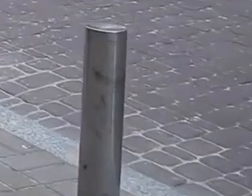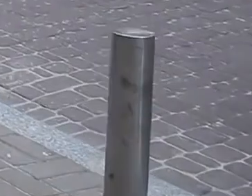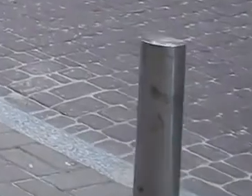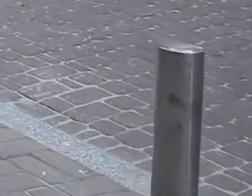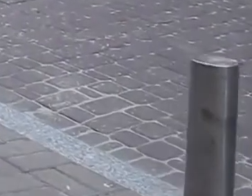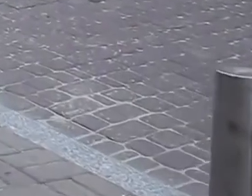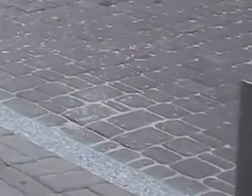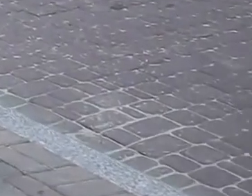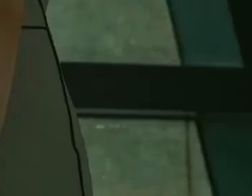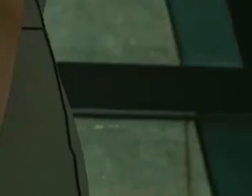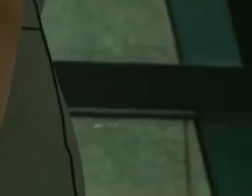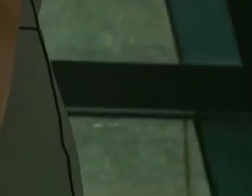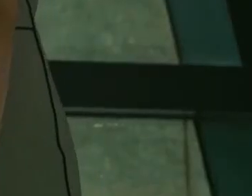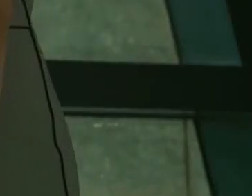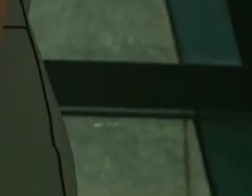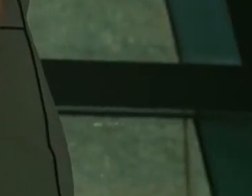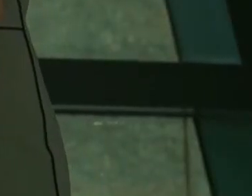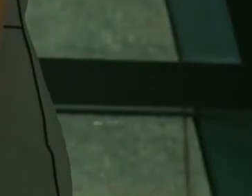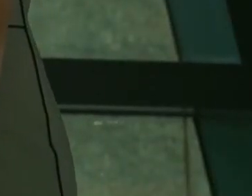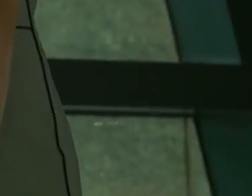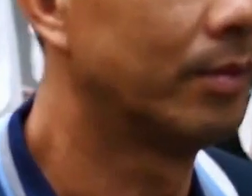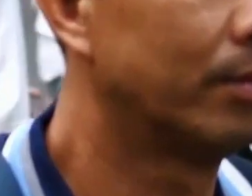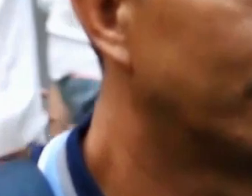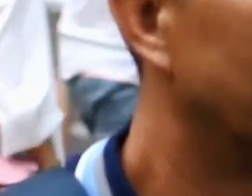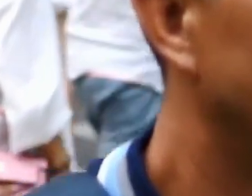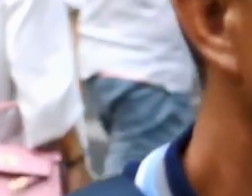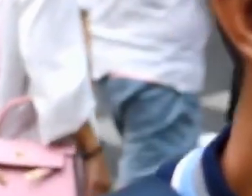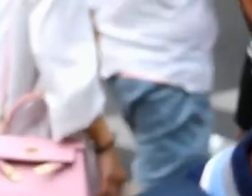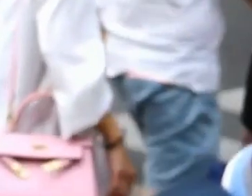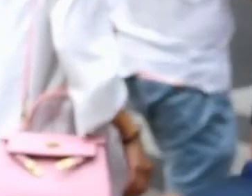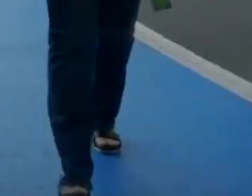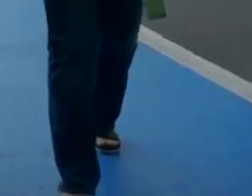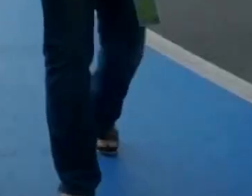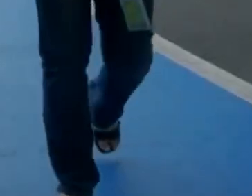uma modificação em 2008 muito importante, foi a Lei